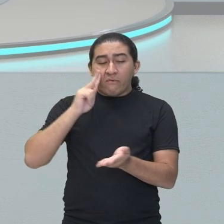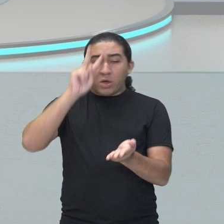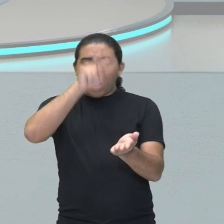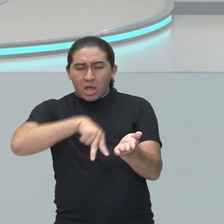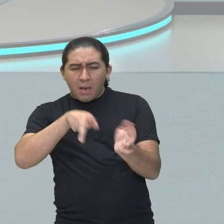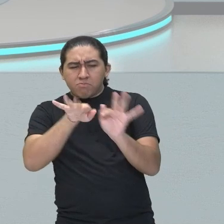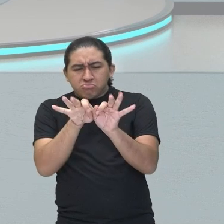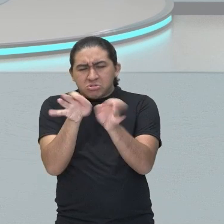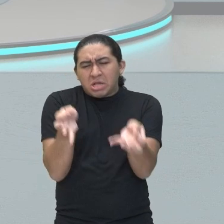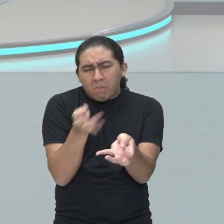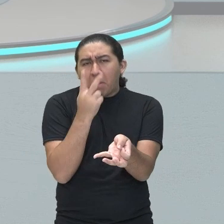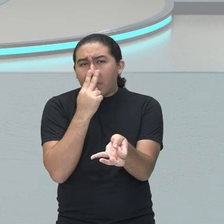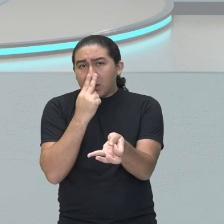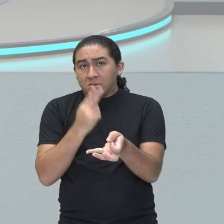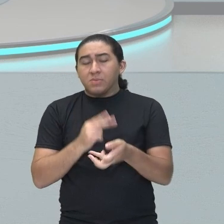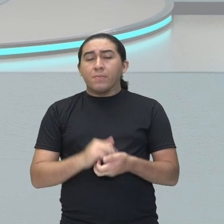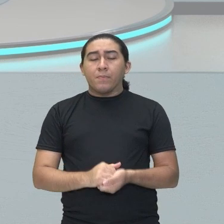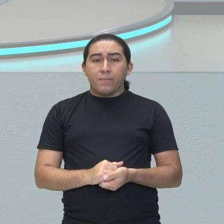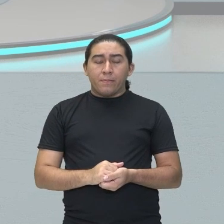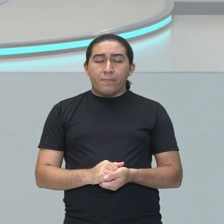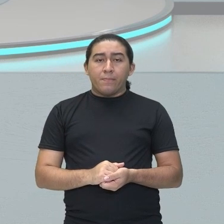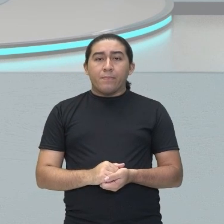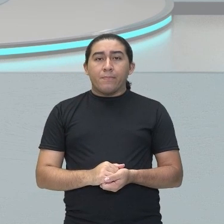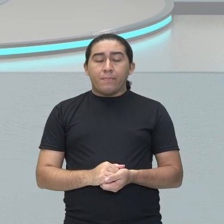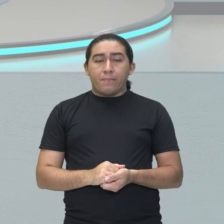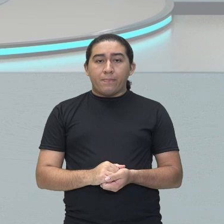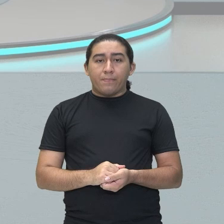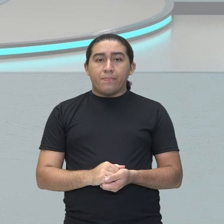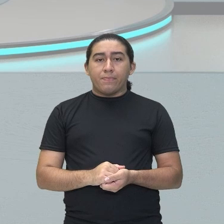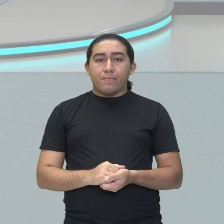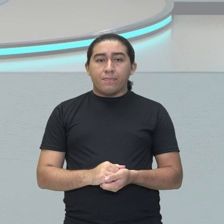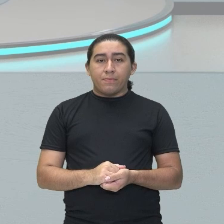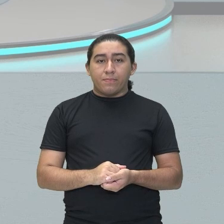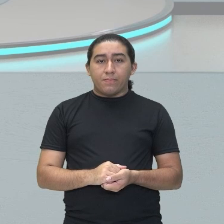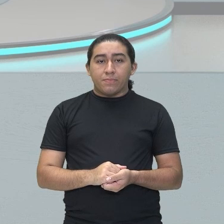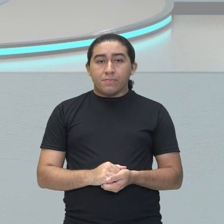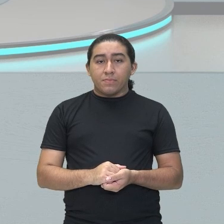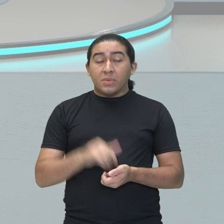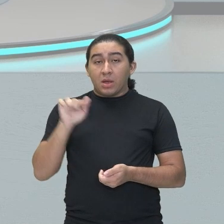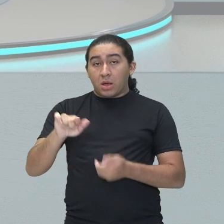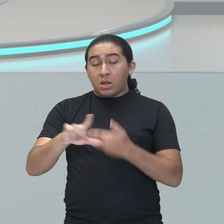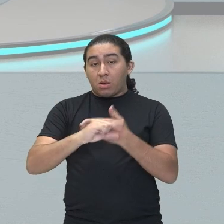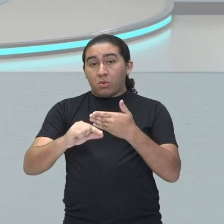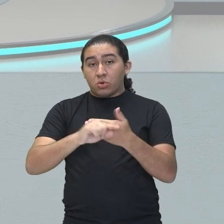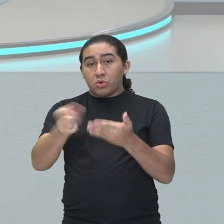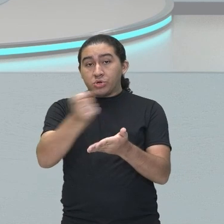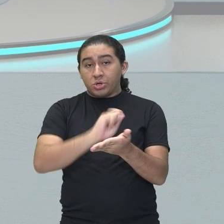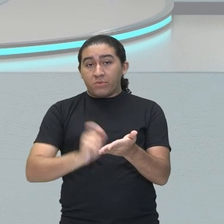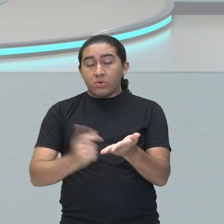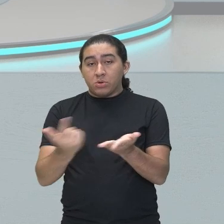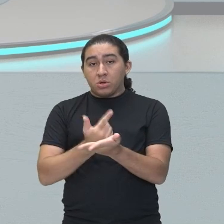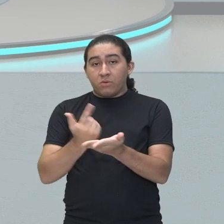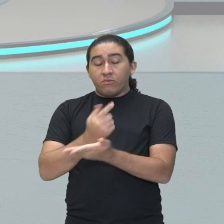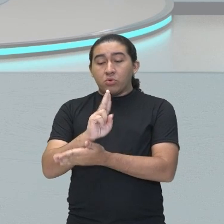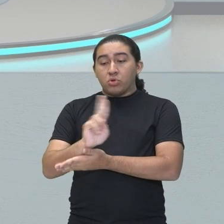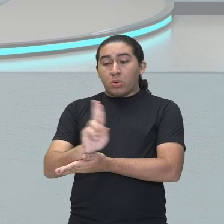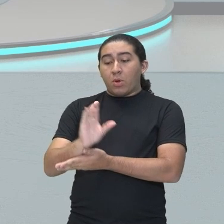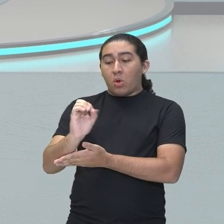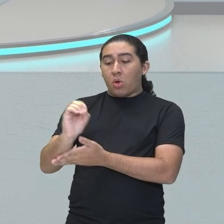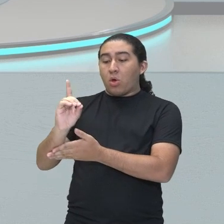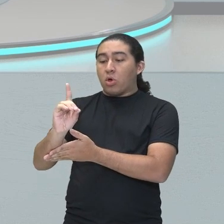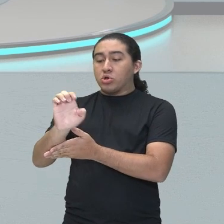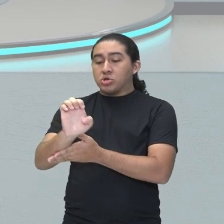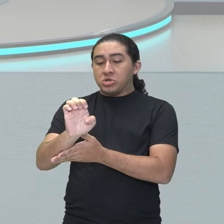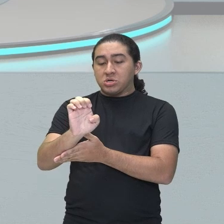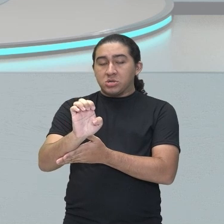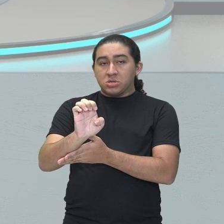do campo. Em 1765, Basílio da Gama escreveu Ode a Dom José I, rei de